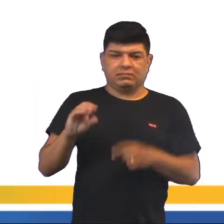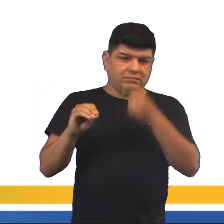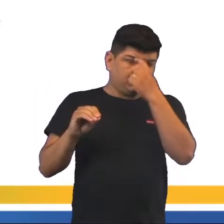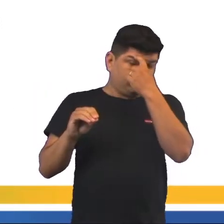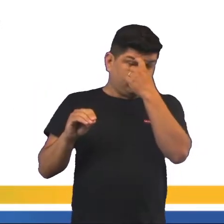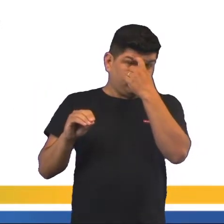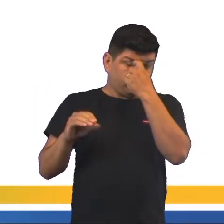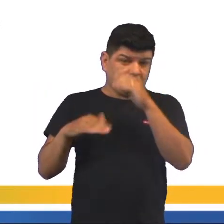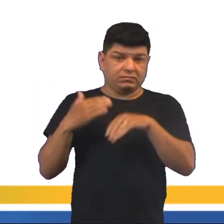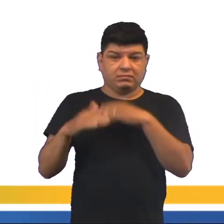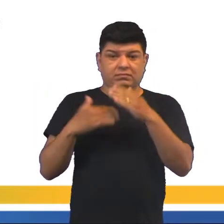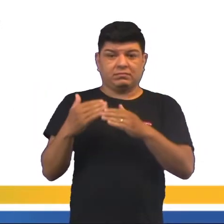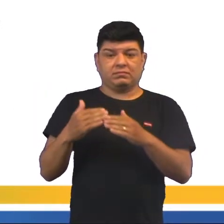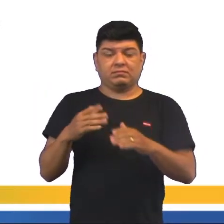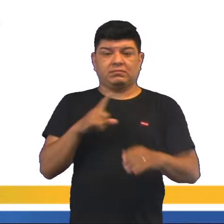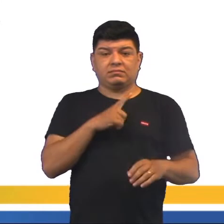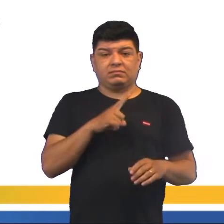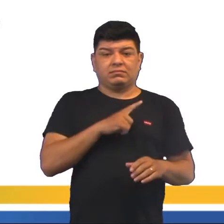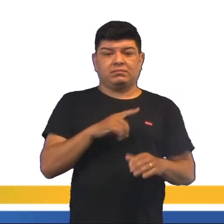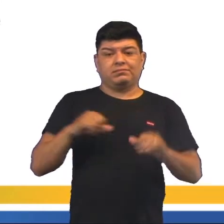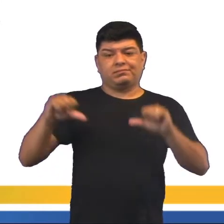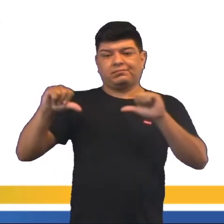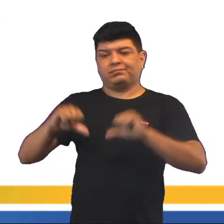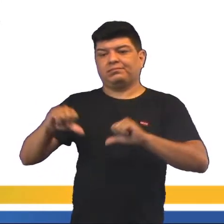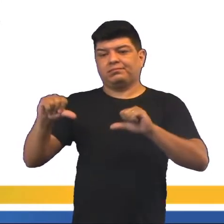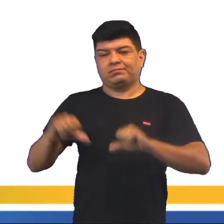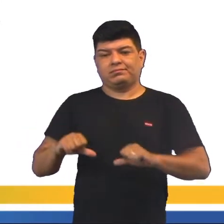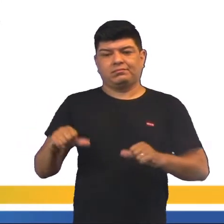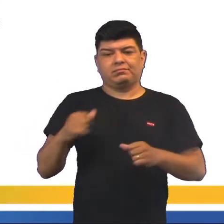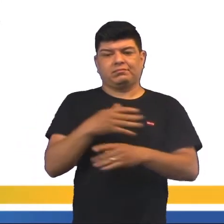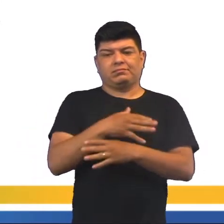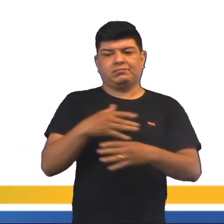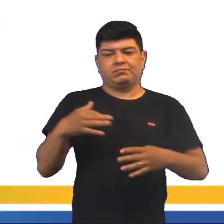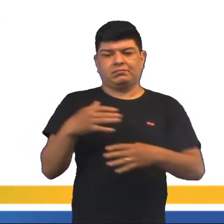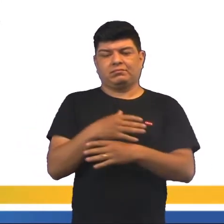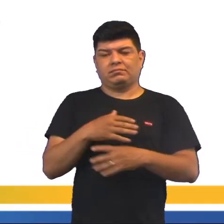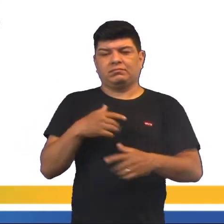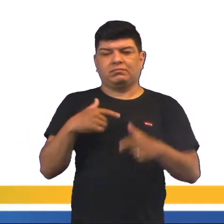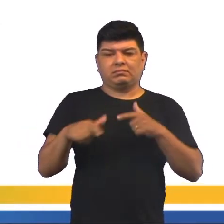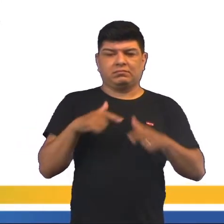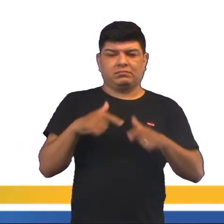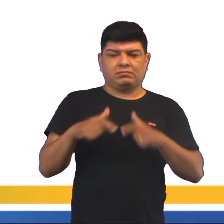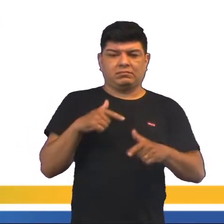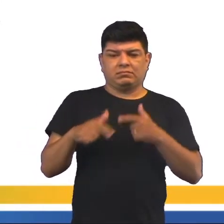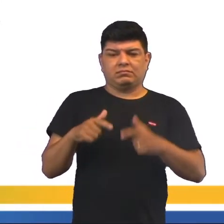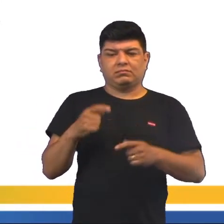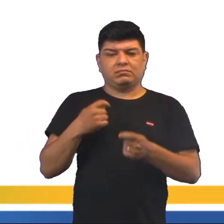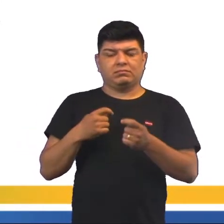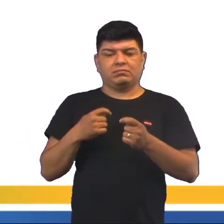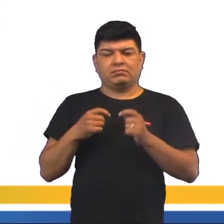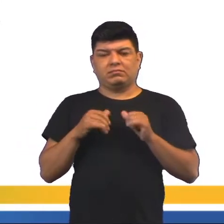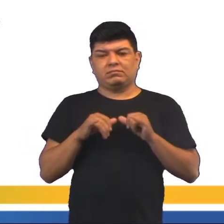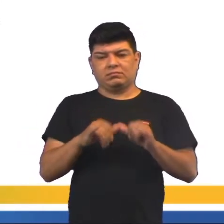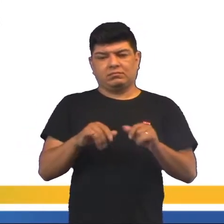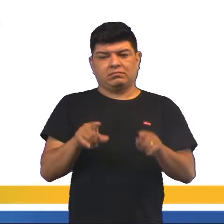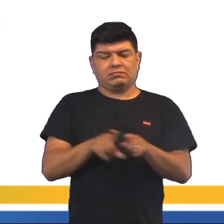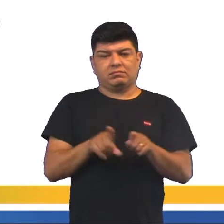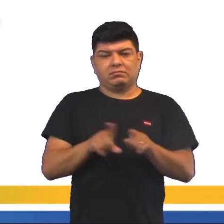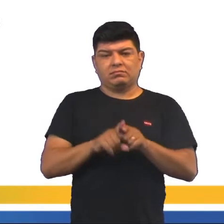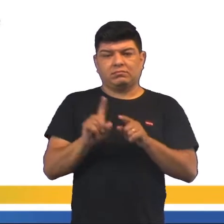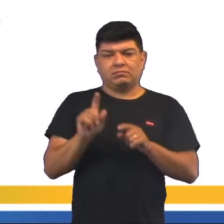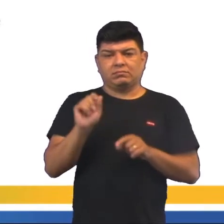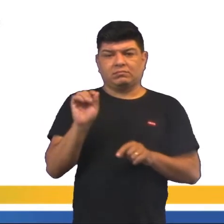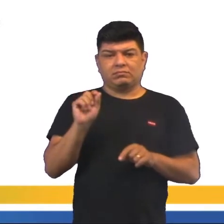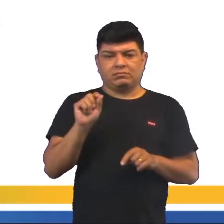Esse processo acabou por provocar uma decadência dos centros urbanos e da atividade comercial das cidades. Outro fenômeno que